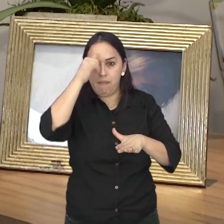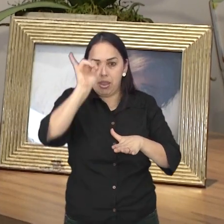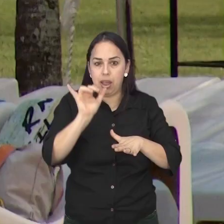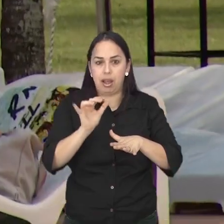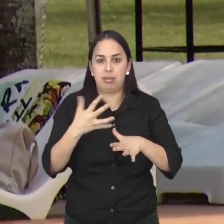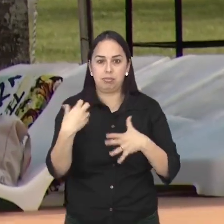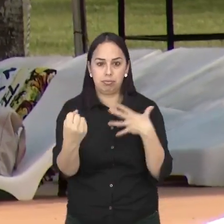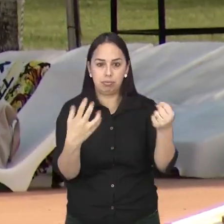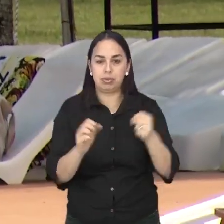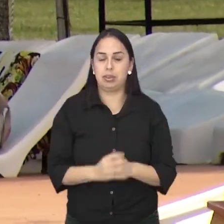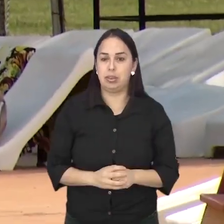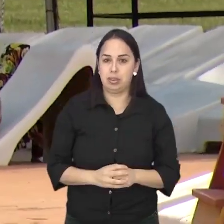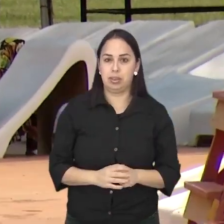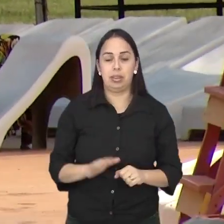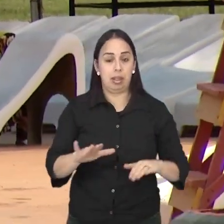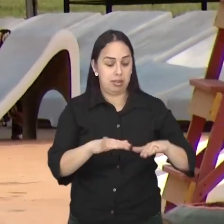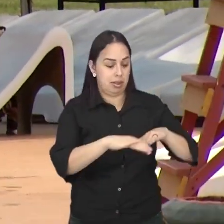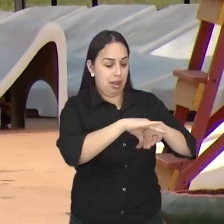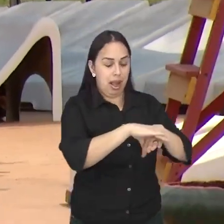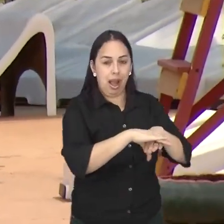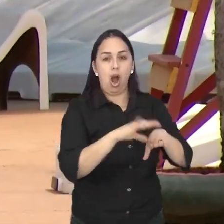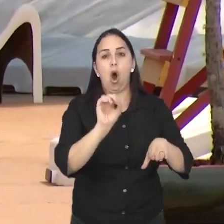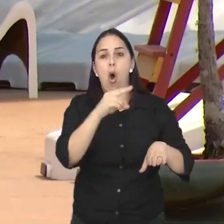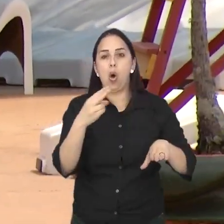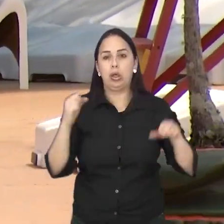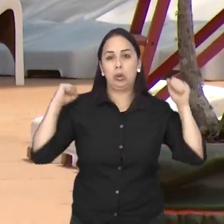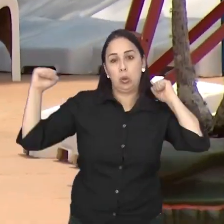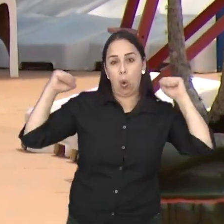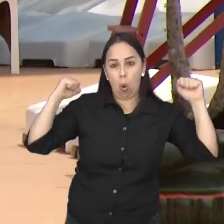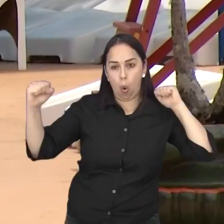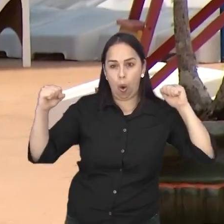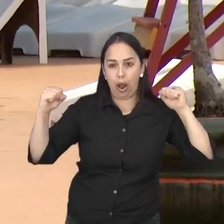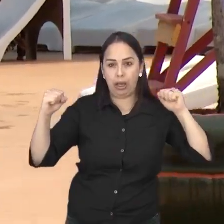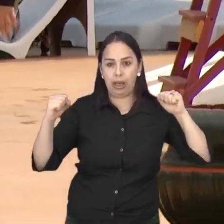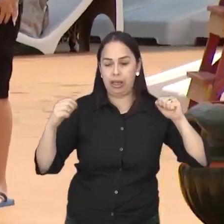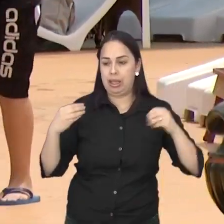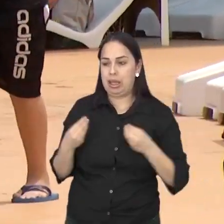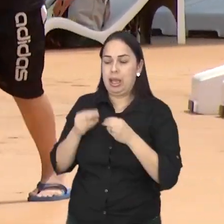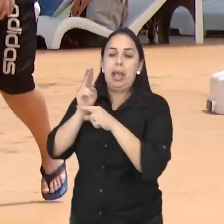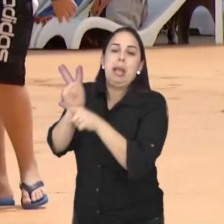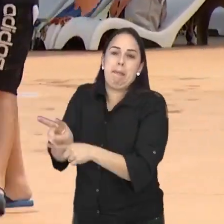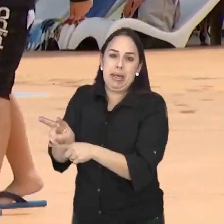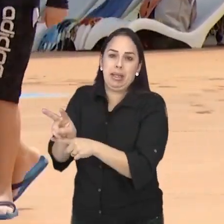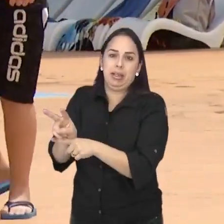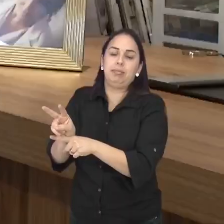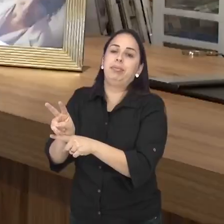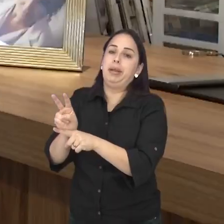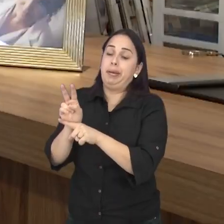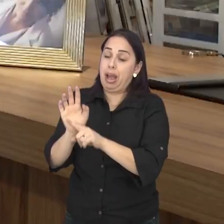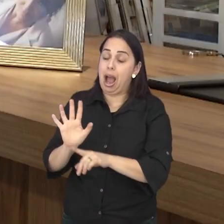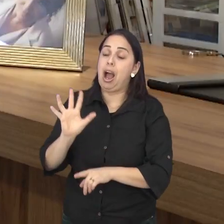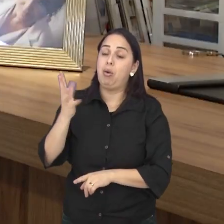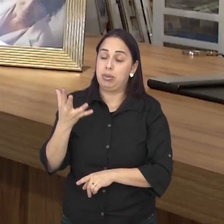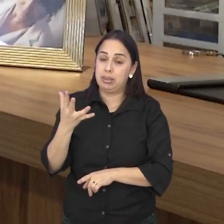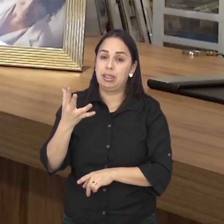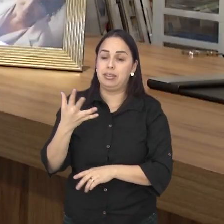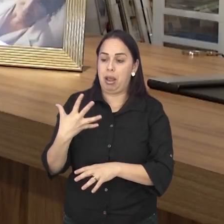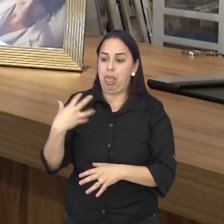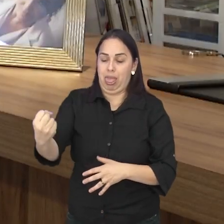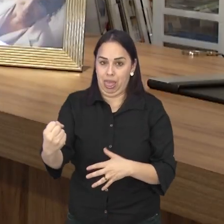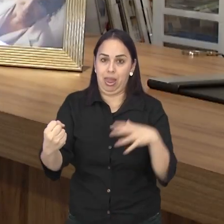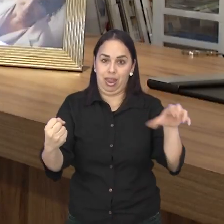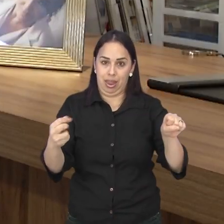propagação. O compartilhamento de calçados e toalhas, por exemplo, contribuem para o contágio. O verão é uma